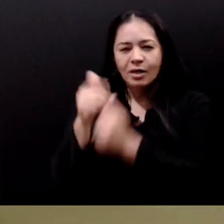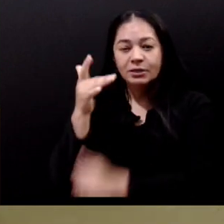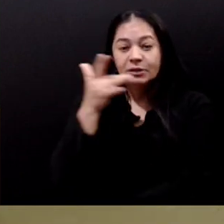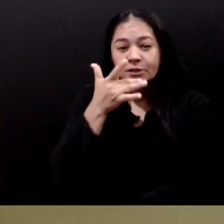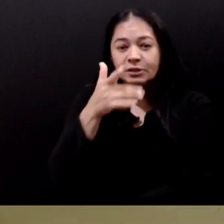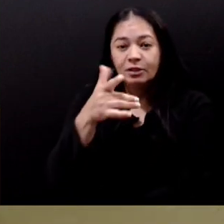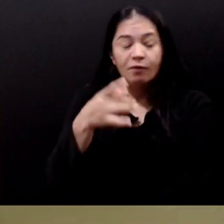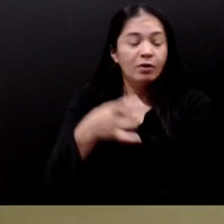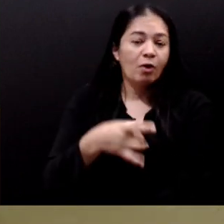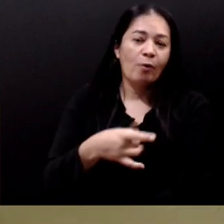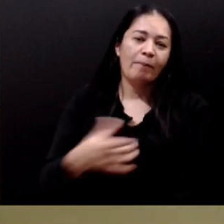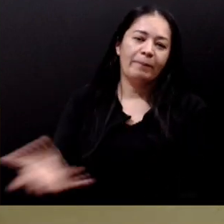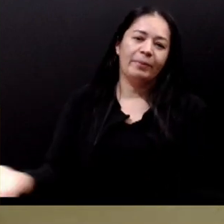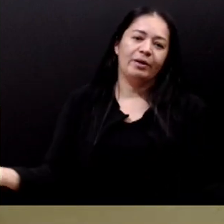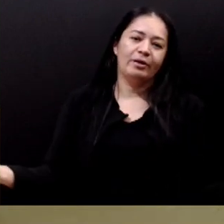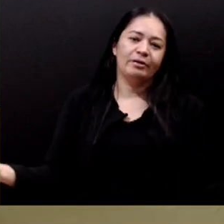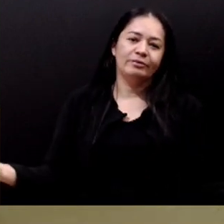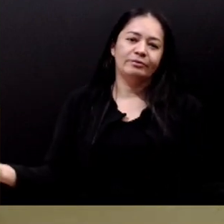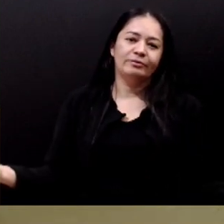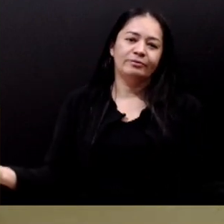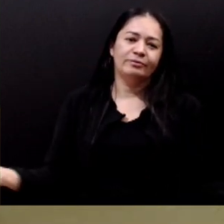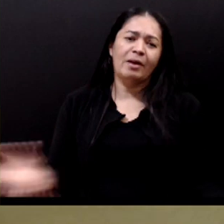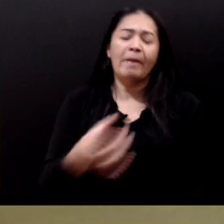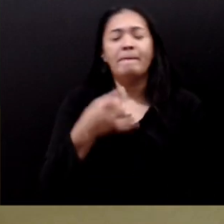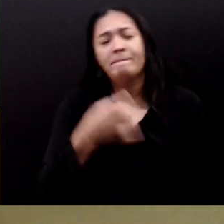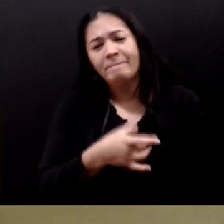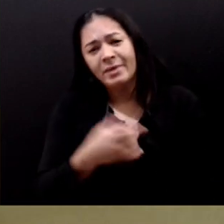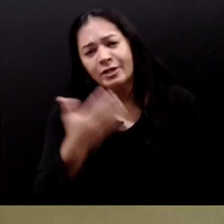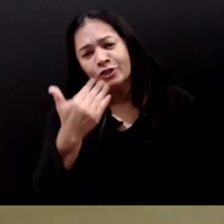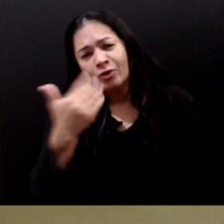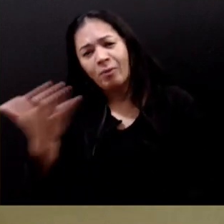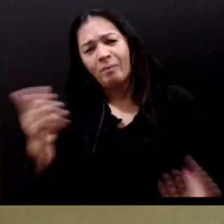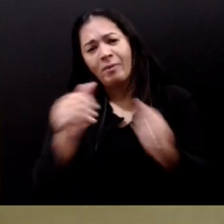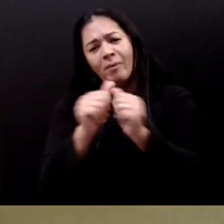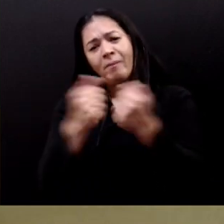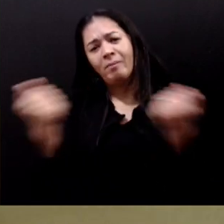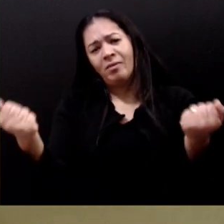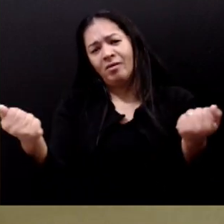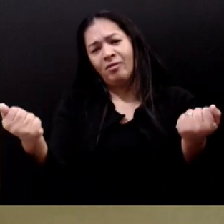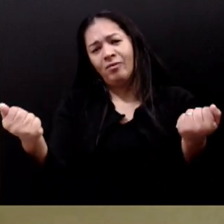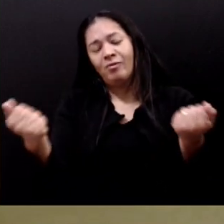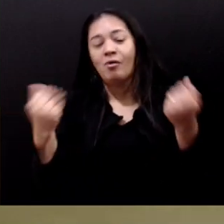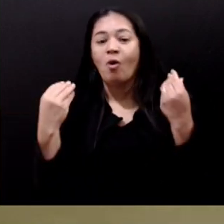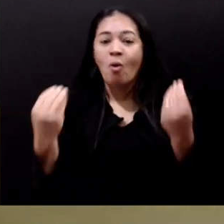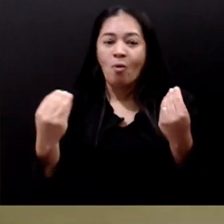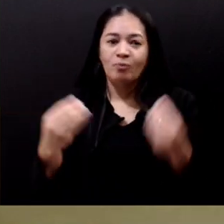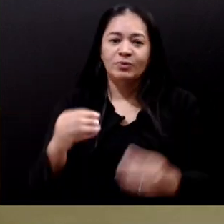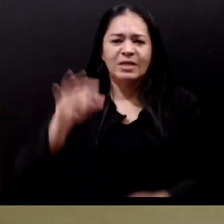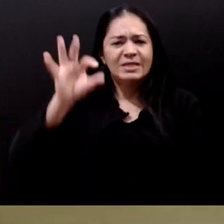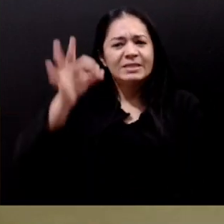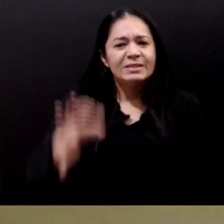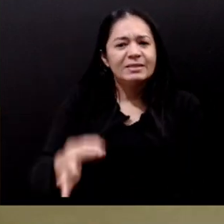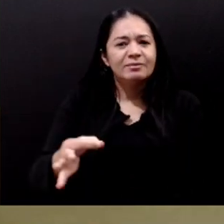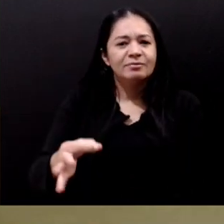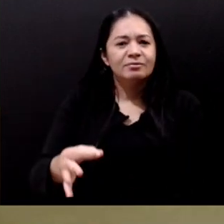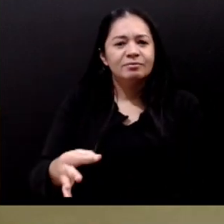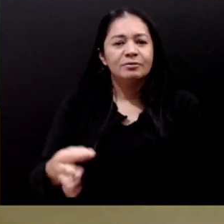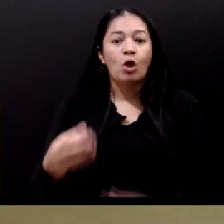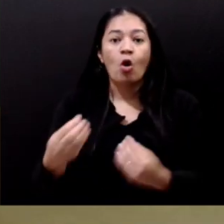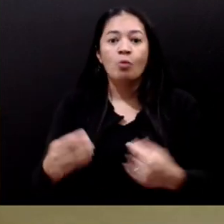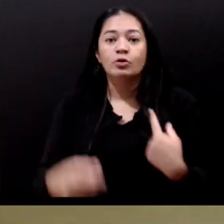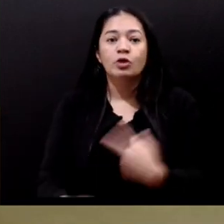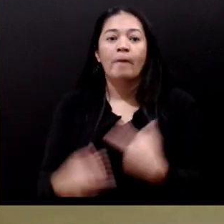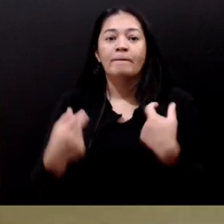simplesmente medo de comer aquele pão. Será que isso é certo? Até que ponto a gente precisa